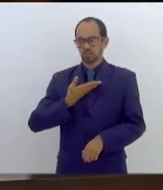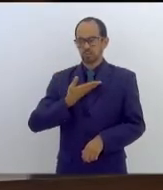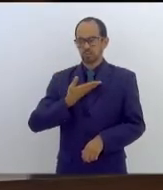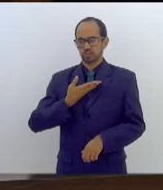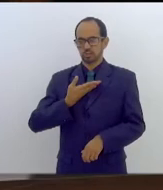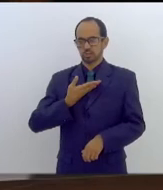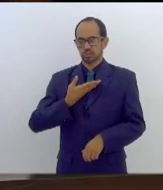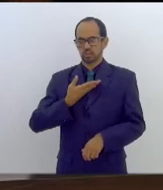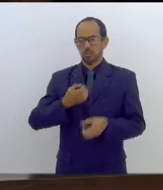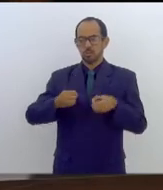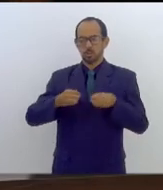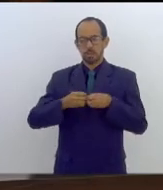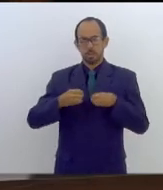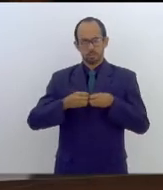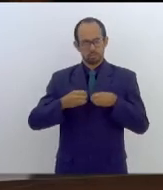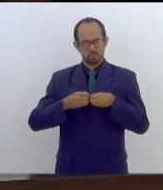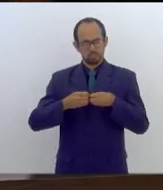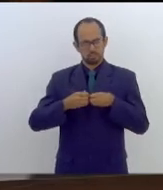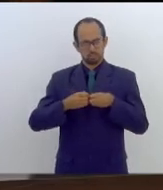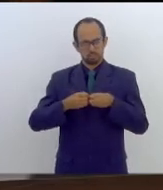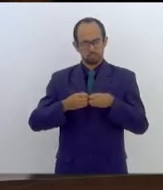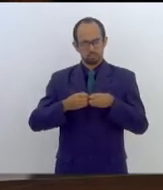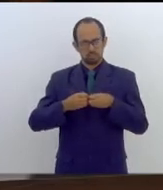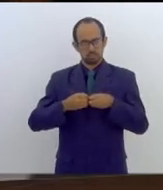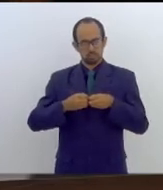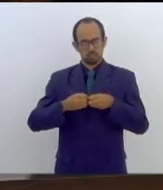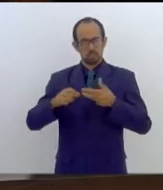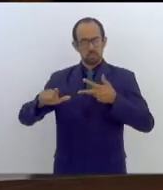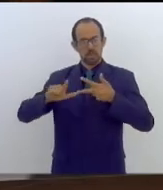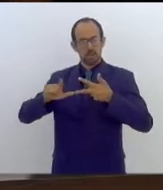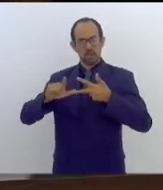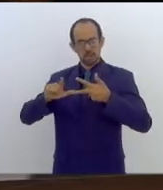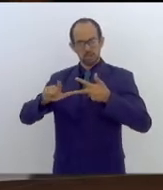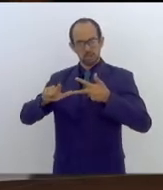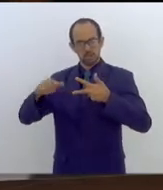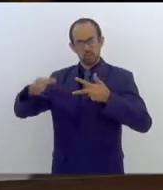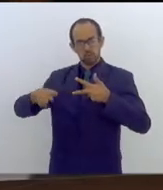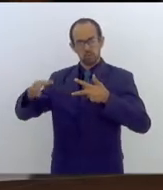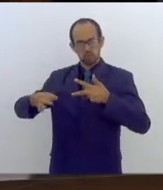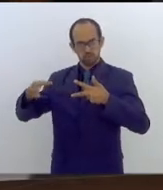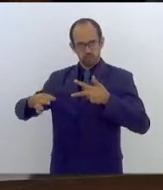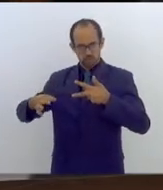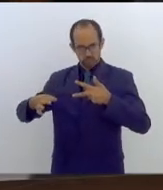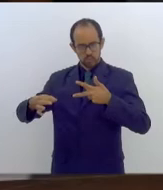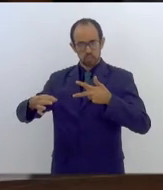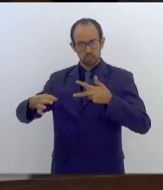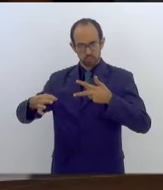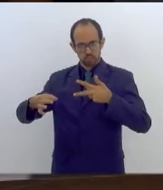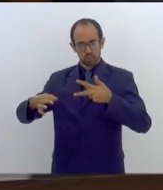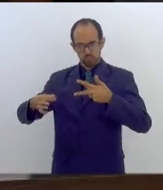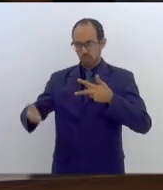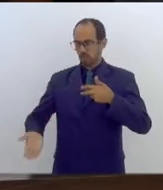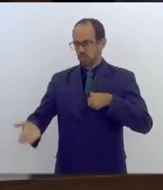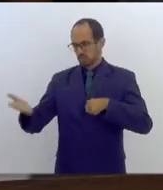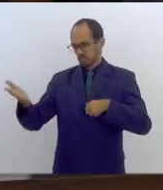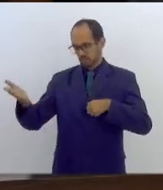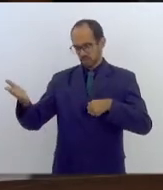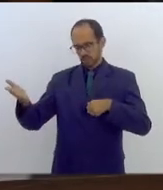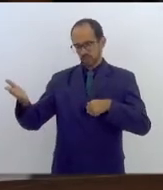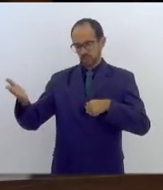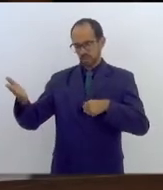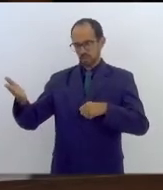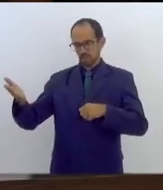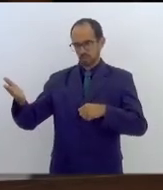bem próxima do Poder Legislativo com o poder judiciário sua excelência Como eu disse